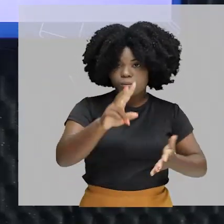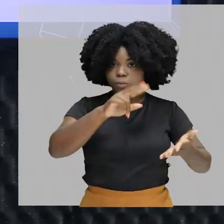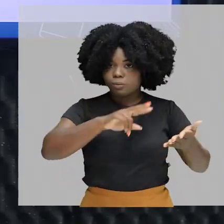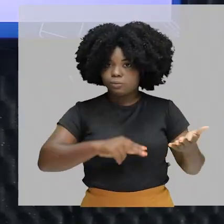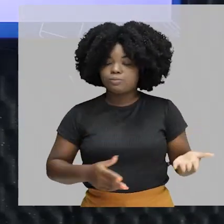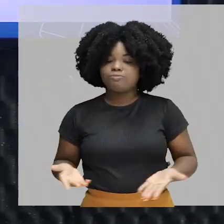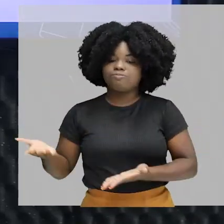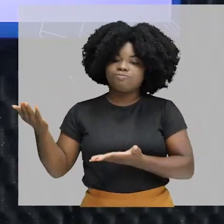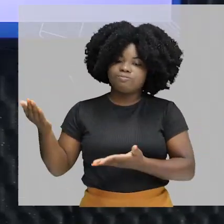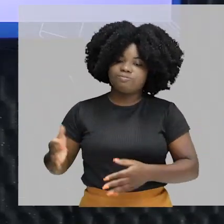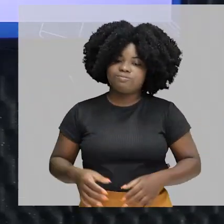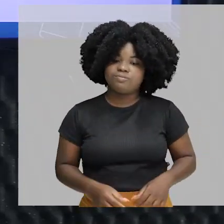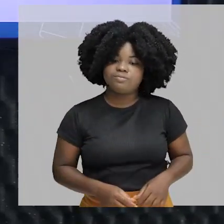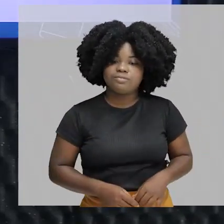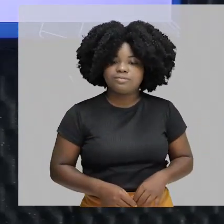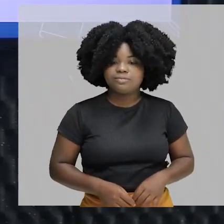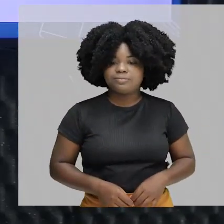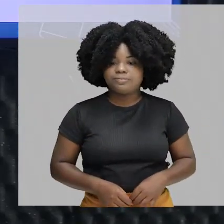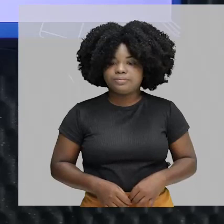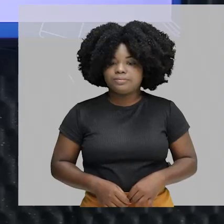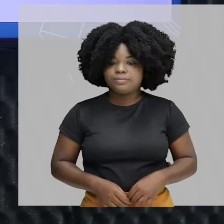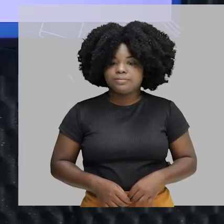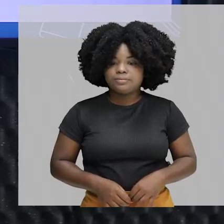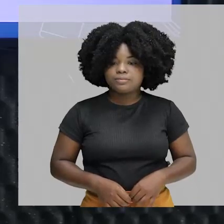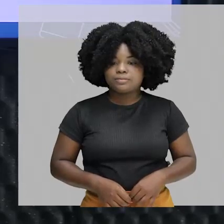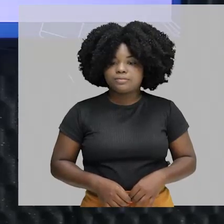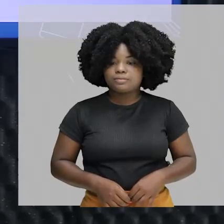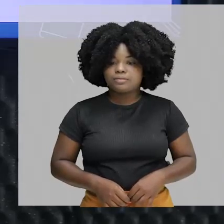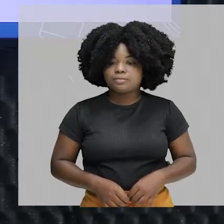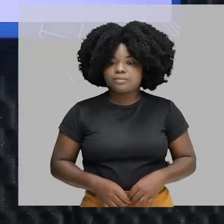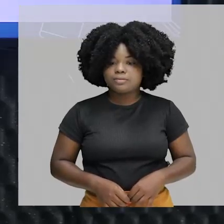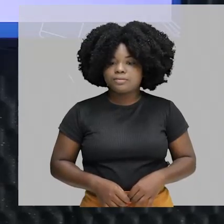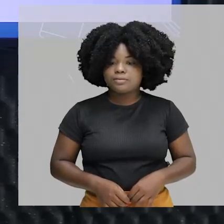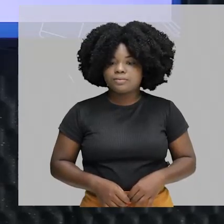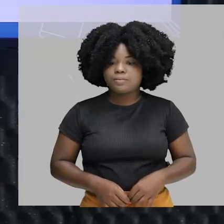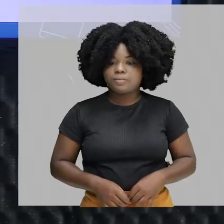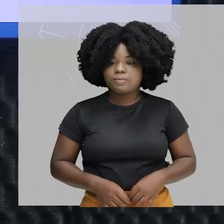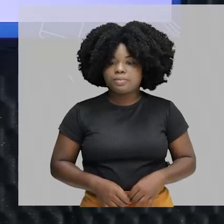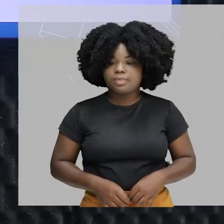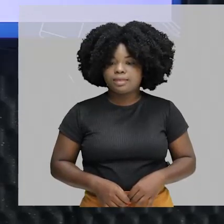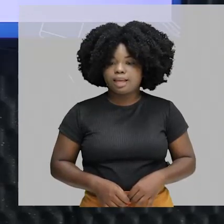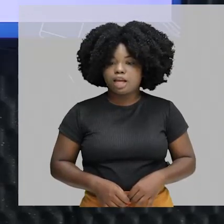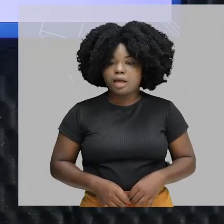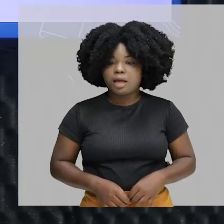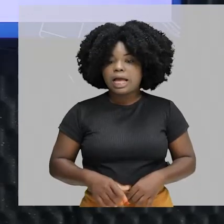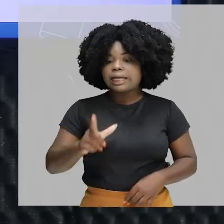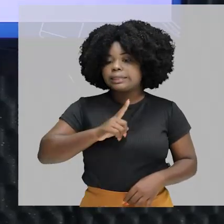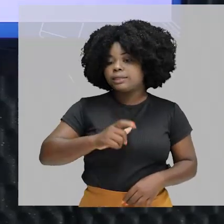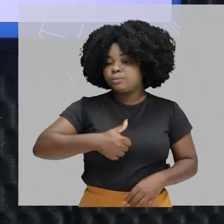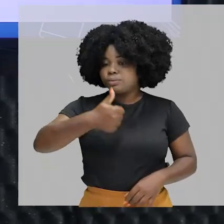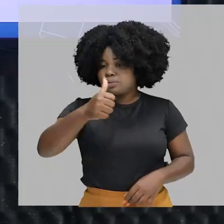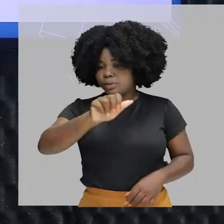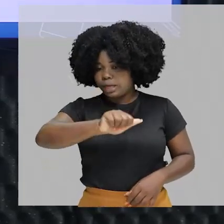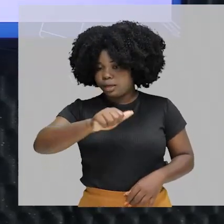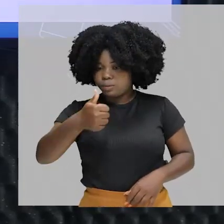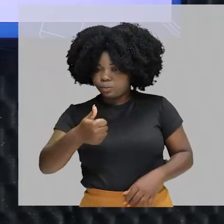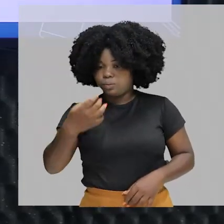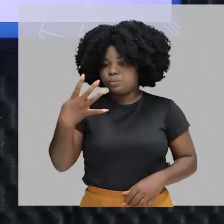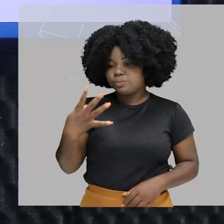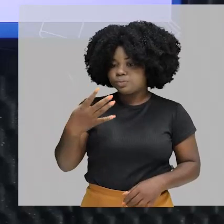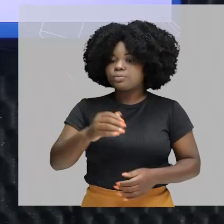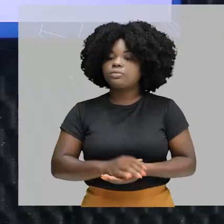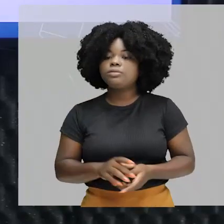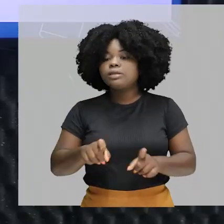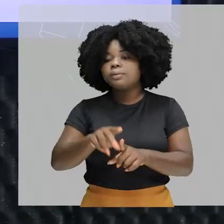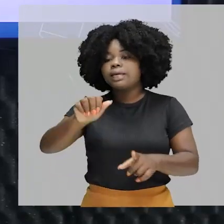diz o seguinte: uma PG é formada por 6 termos, onde o primeiro termo, o A1, é 4,